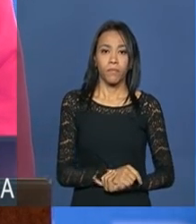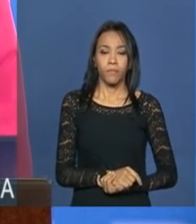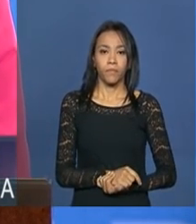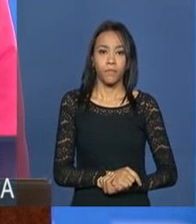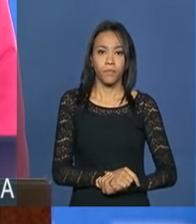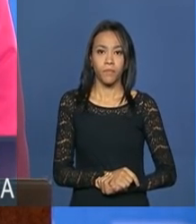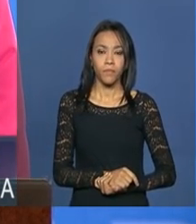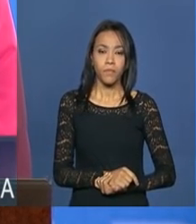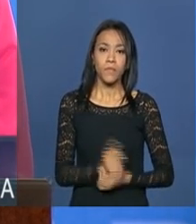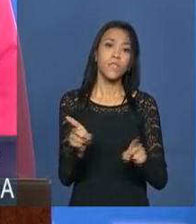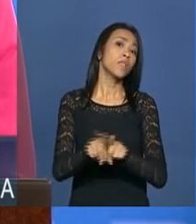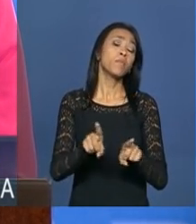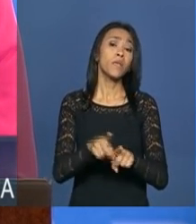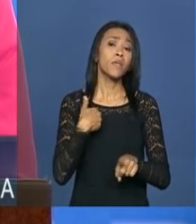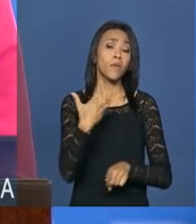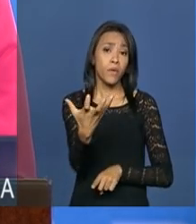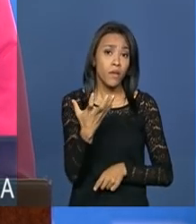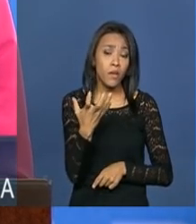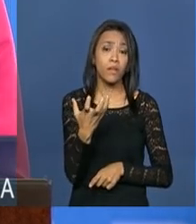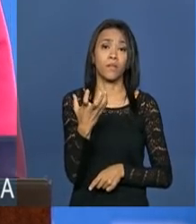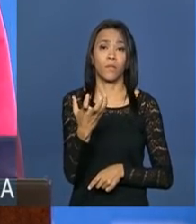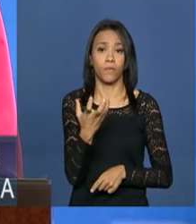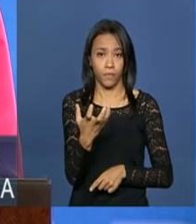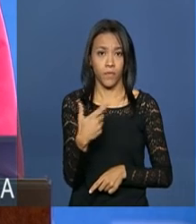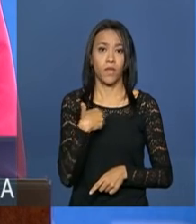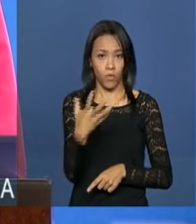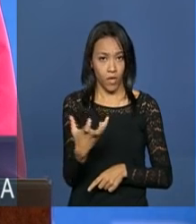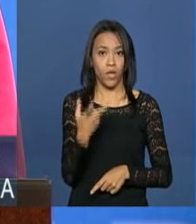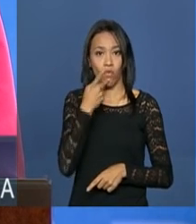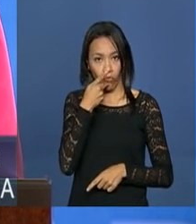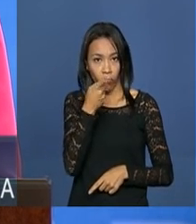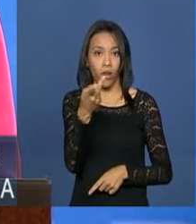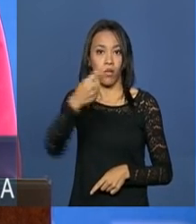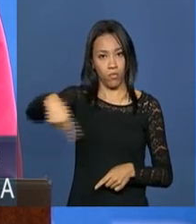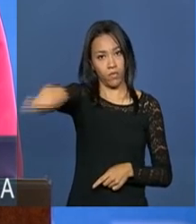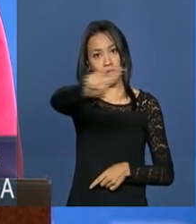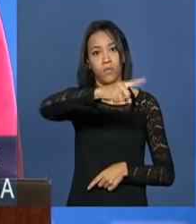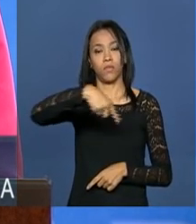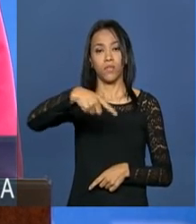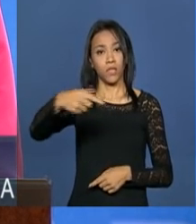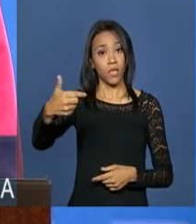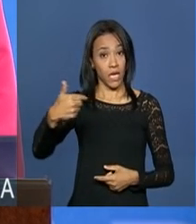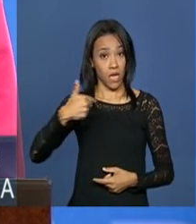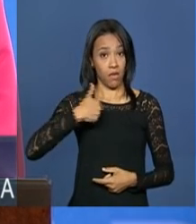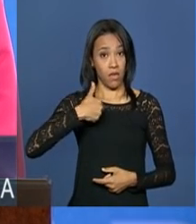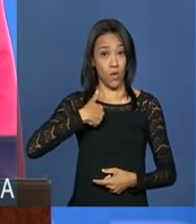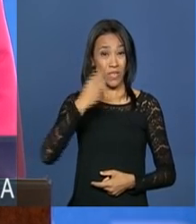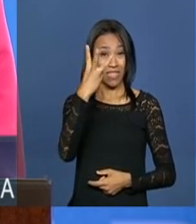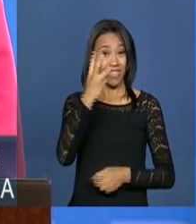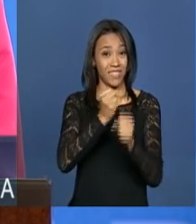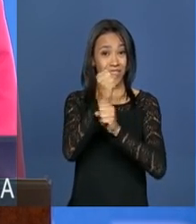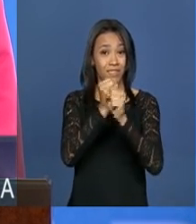isso. Além disso, eu quero eu quero dizer que eu estive 3